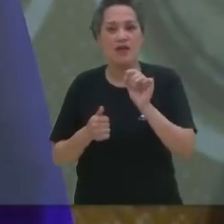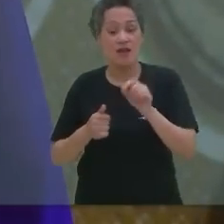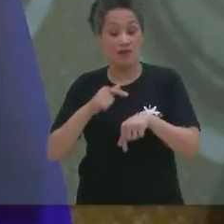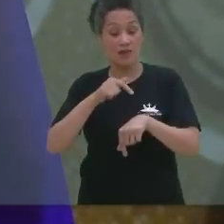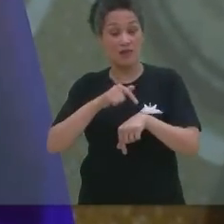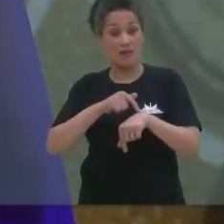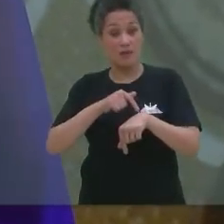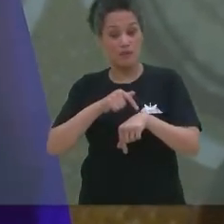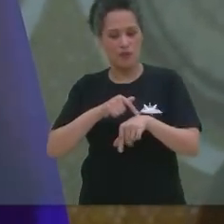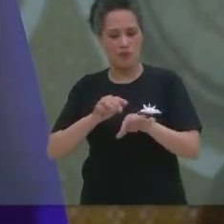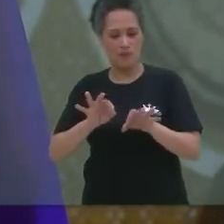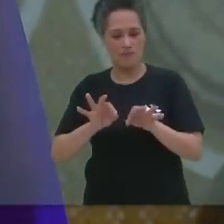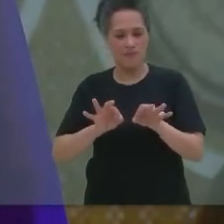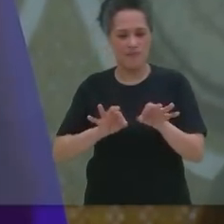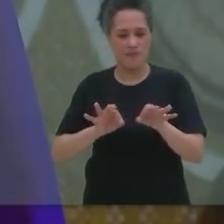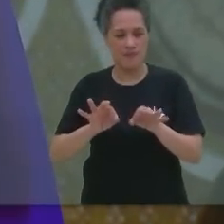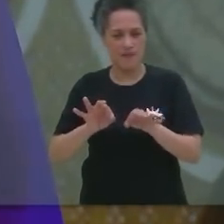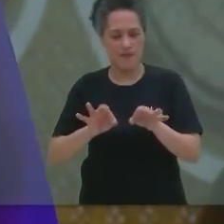preparação.